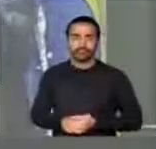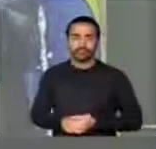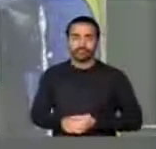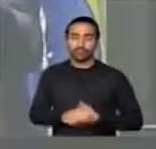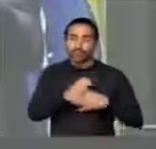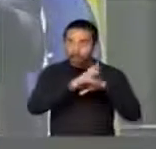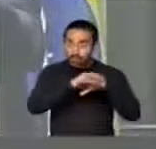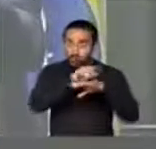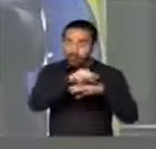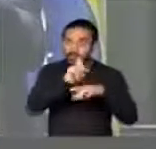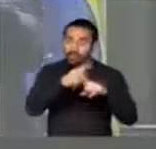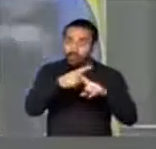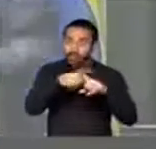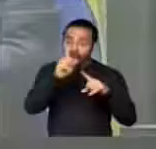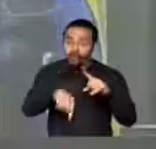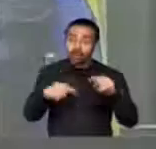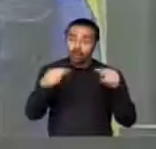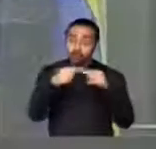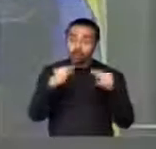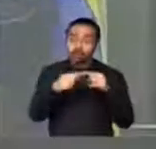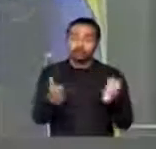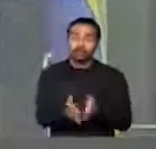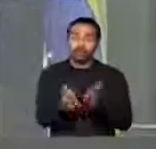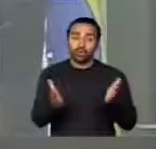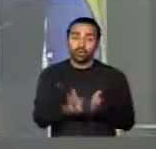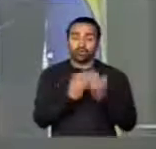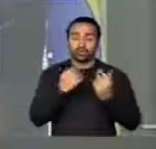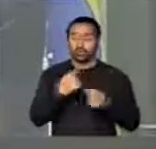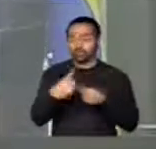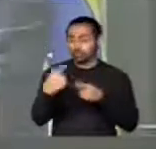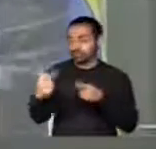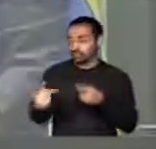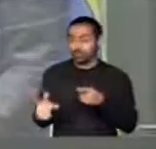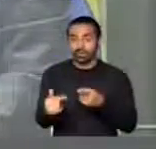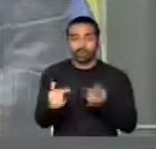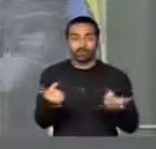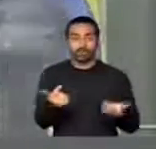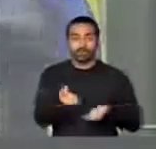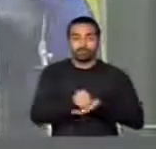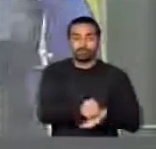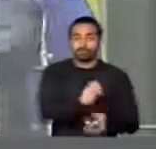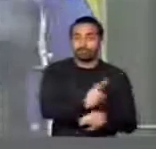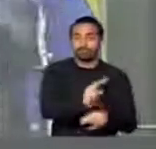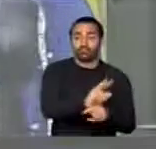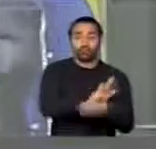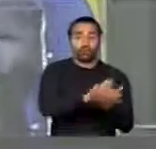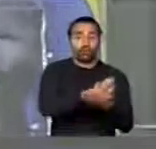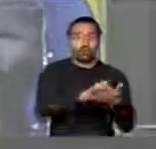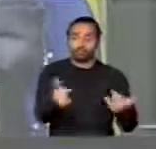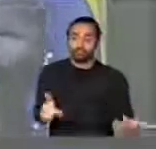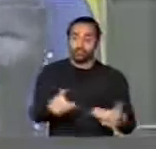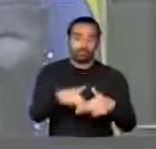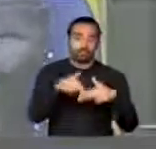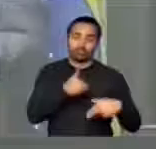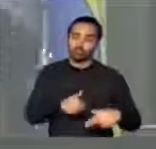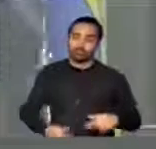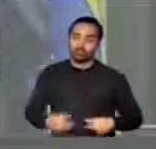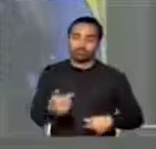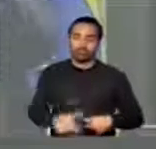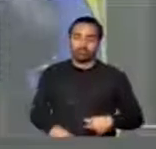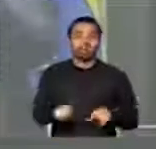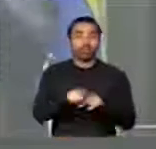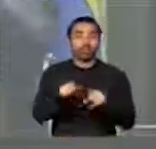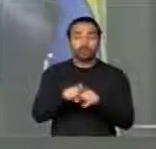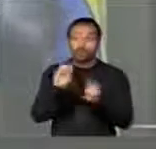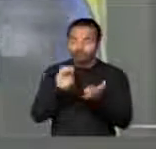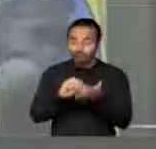pobreza. Essas são doenças do descaso. Essas são doenças, sobretudo, da falta